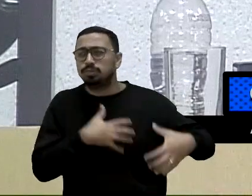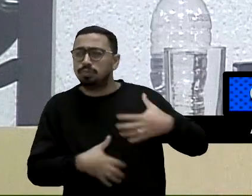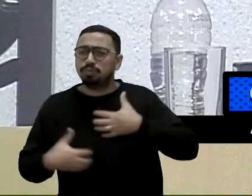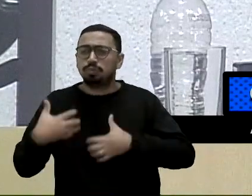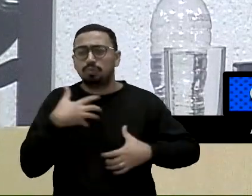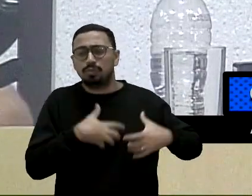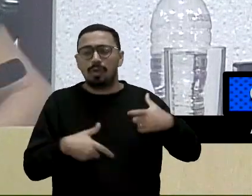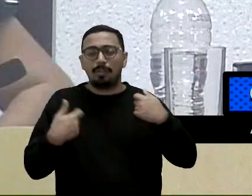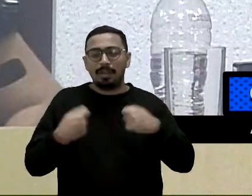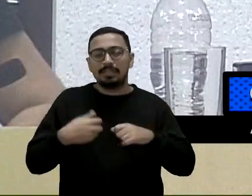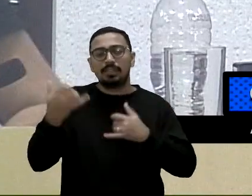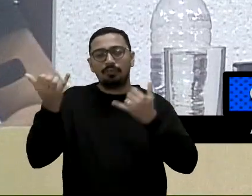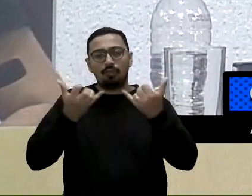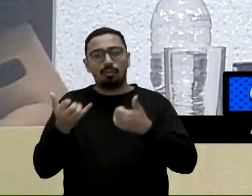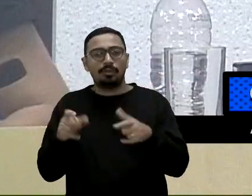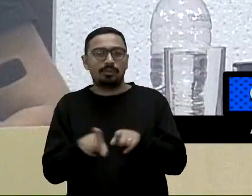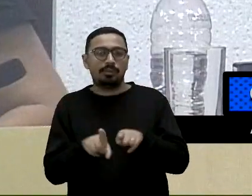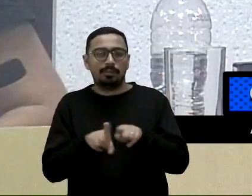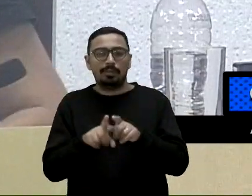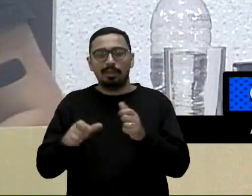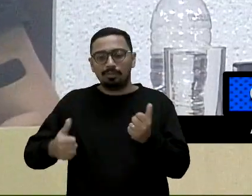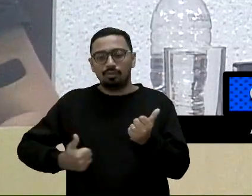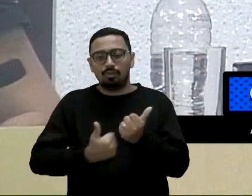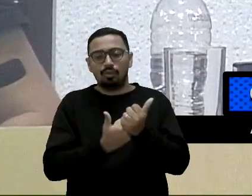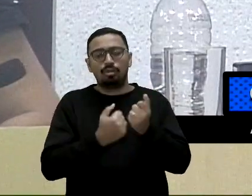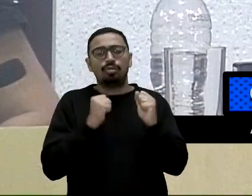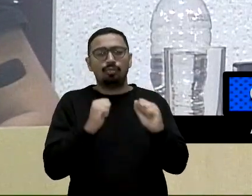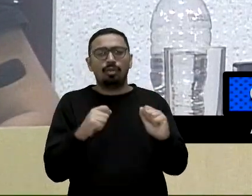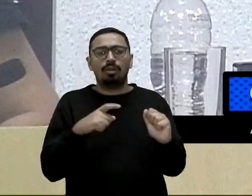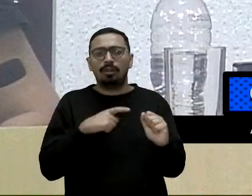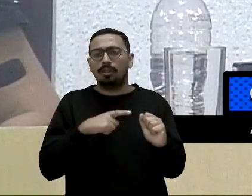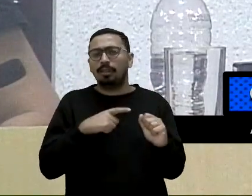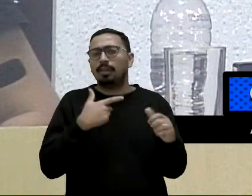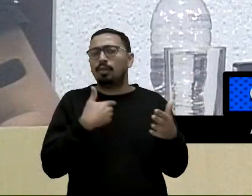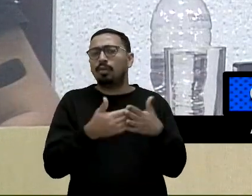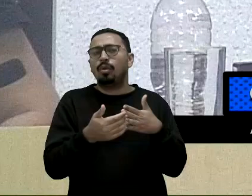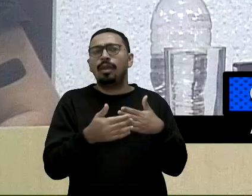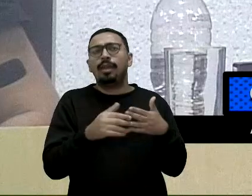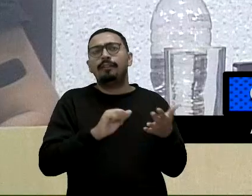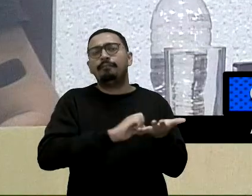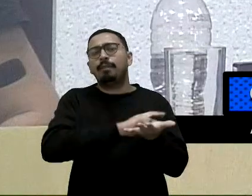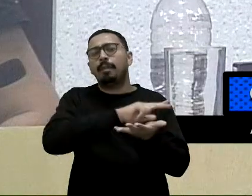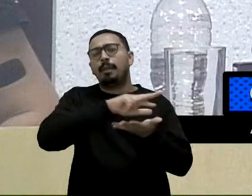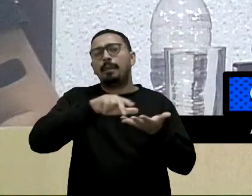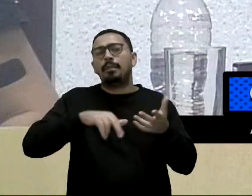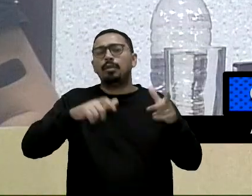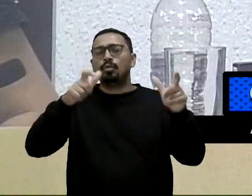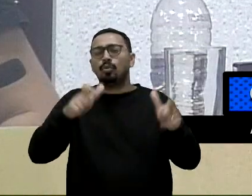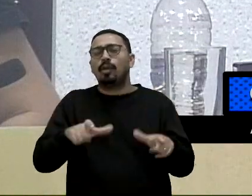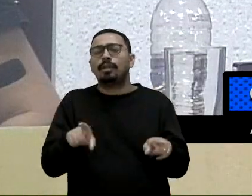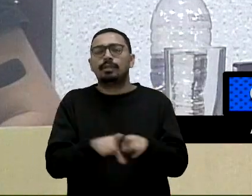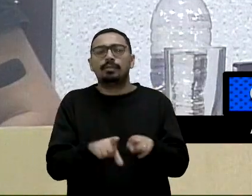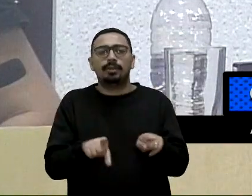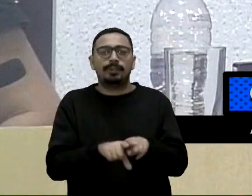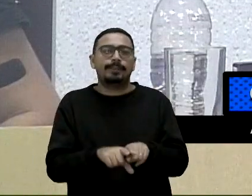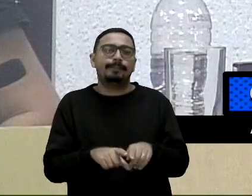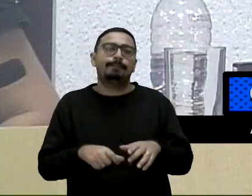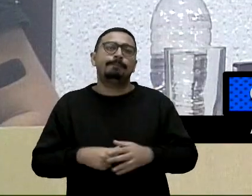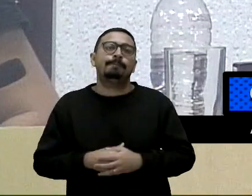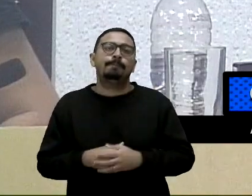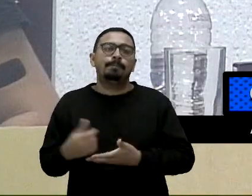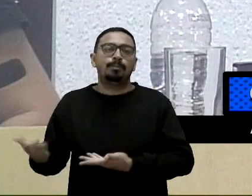de apoio, e essa rede de apoio pode vir de muitas formas, de muitos lugares. Quero convidar agora